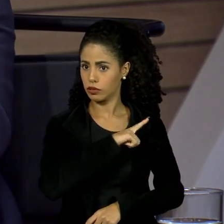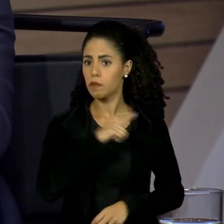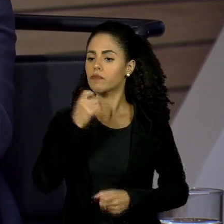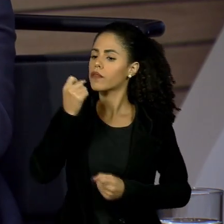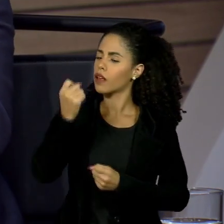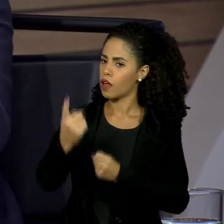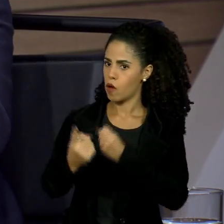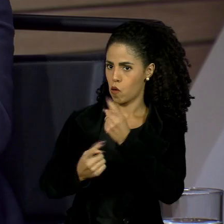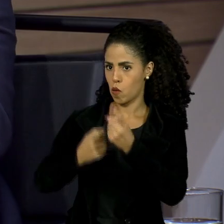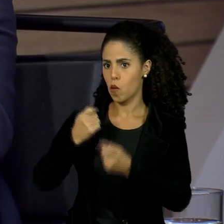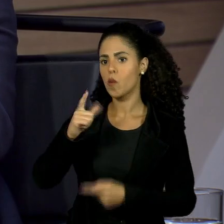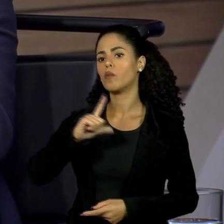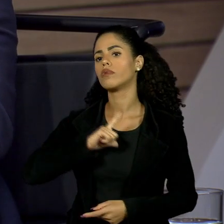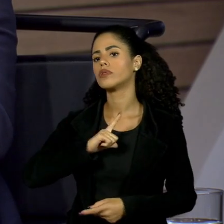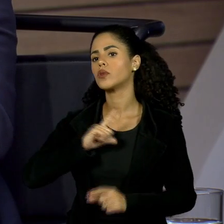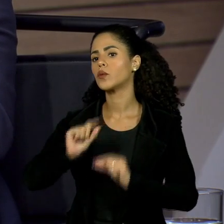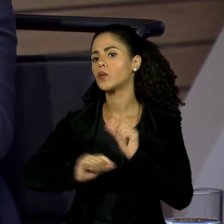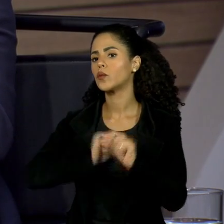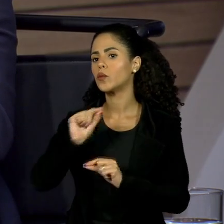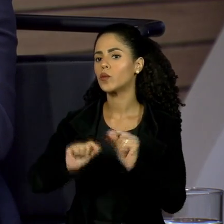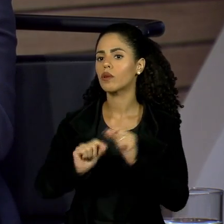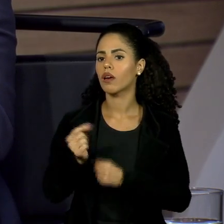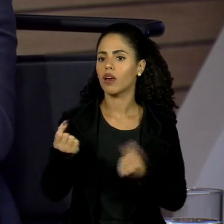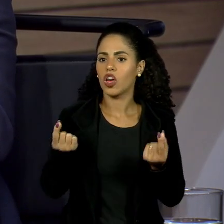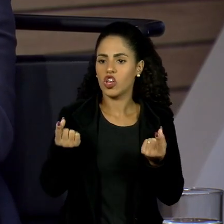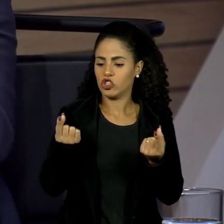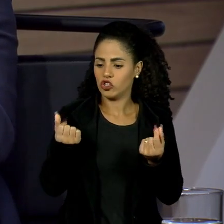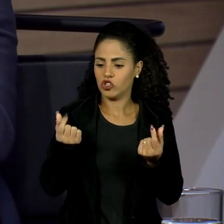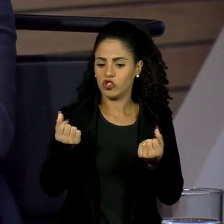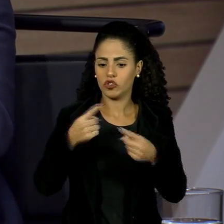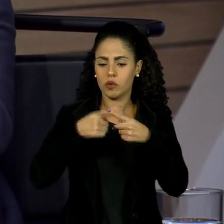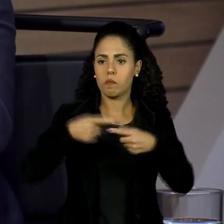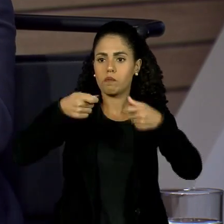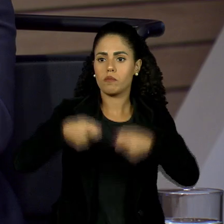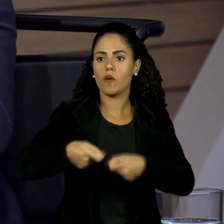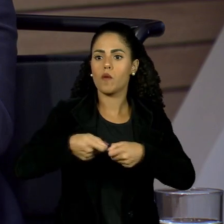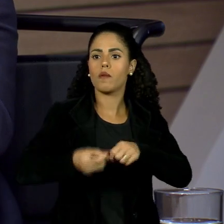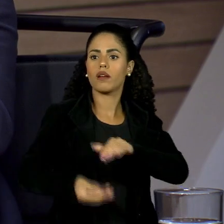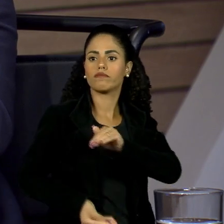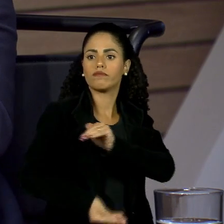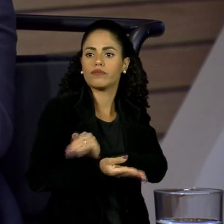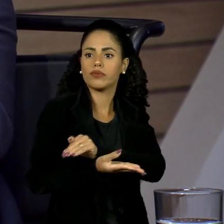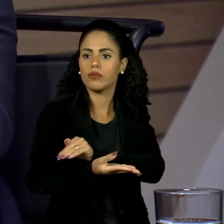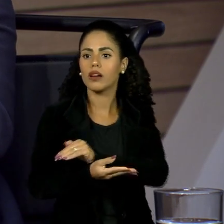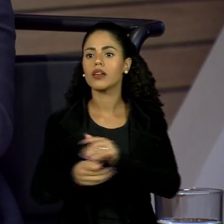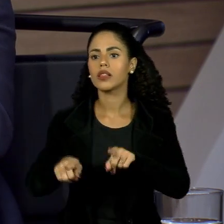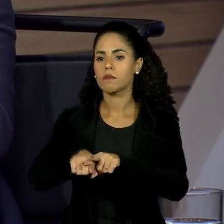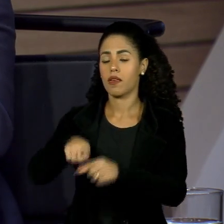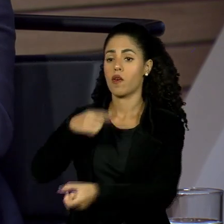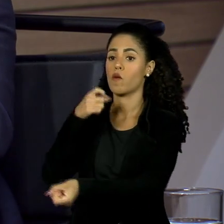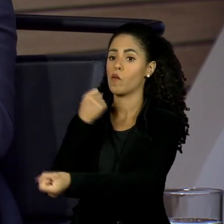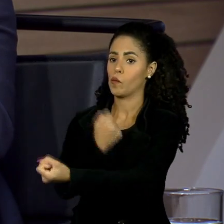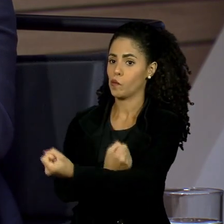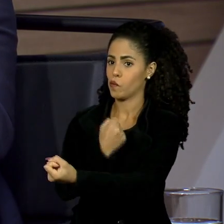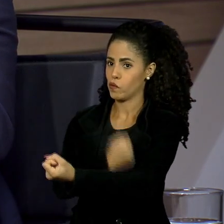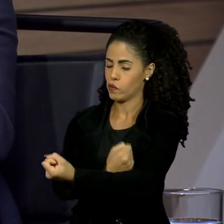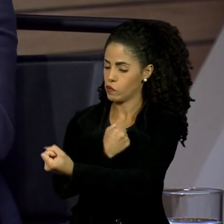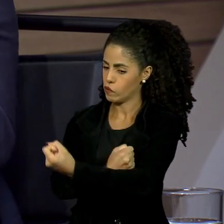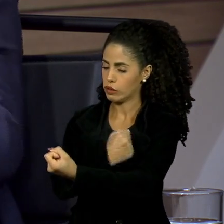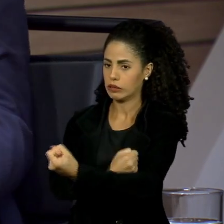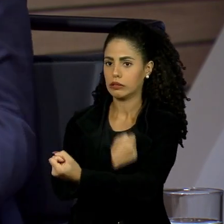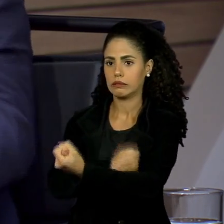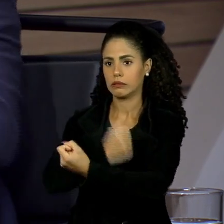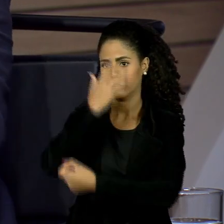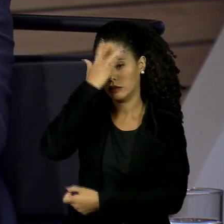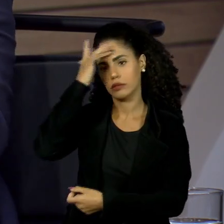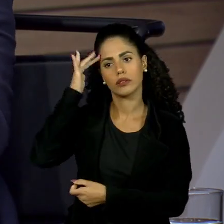Algumas delas, a utilização das apostas para lavagem de dinheiro, o vício em jogo, quer dizer, o jogo compulsivo, o